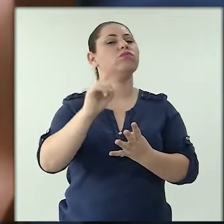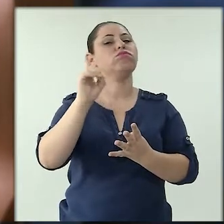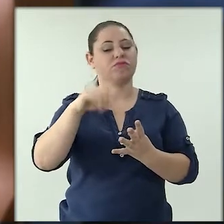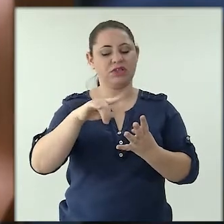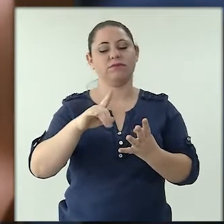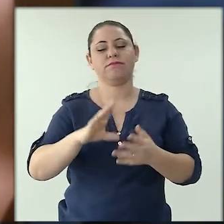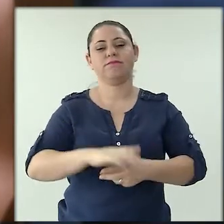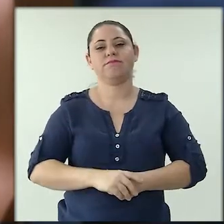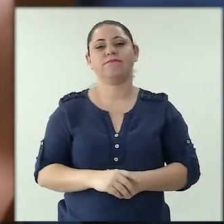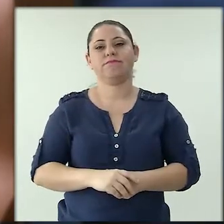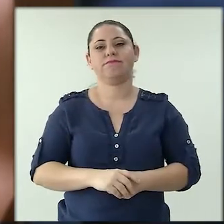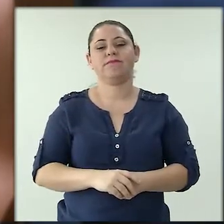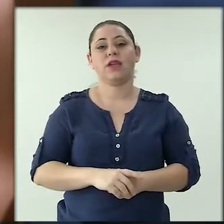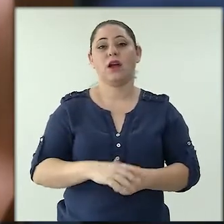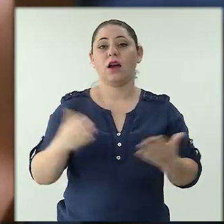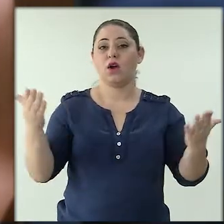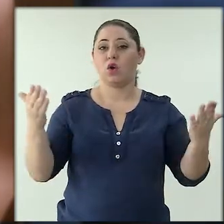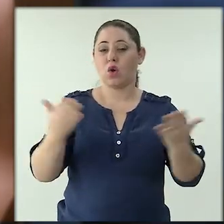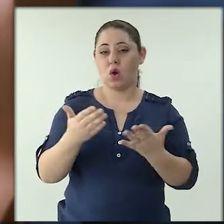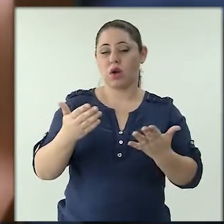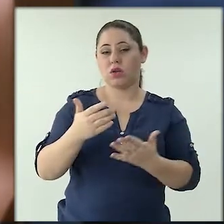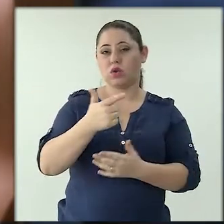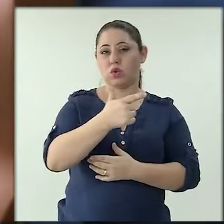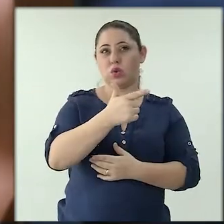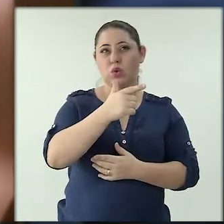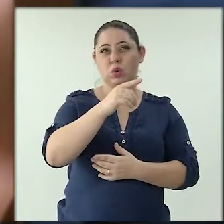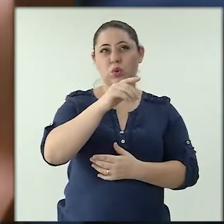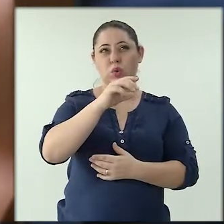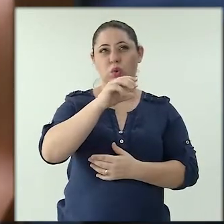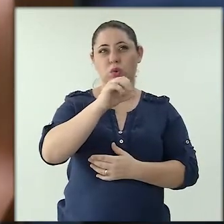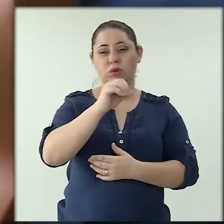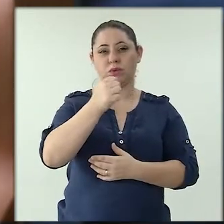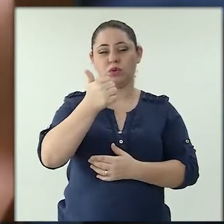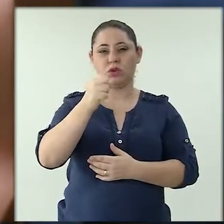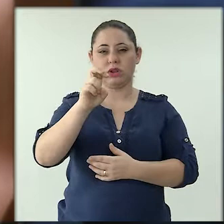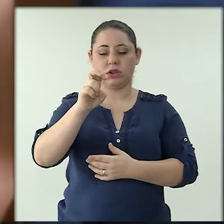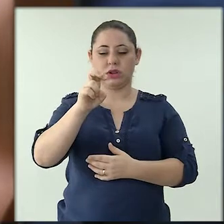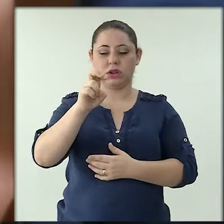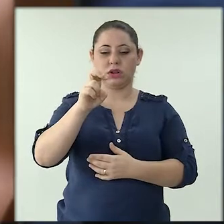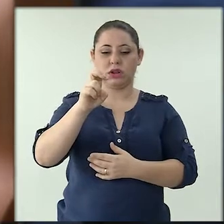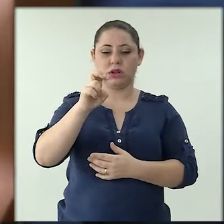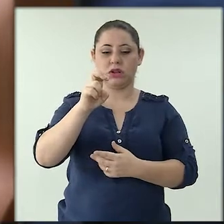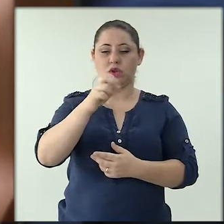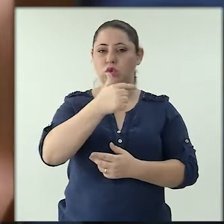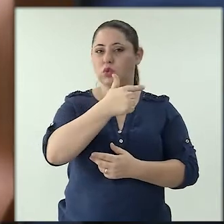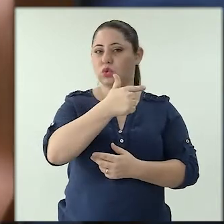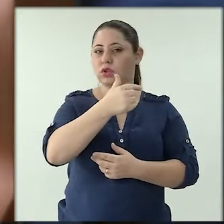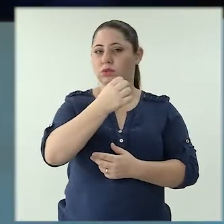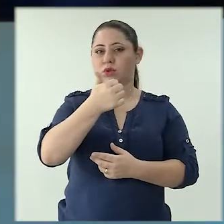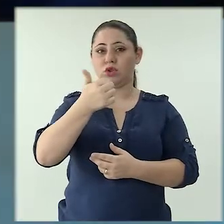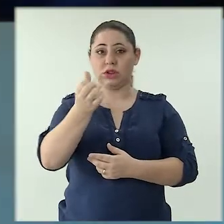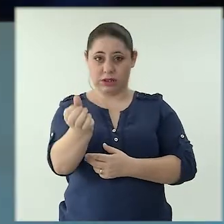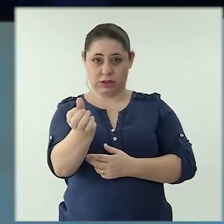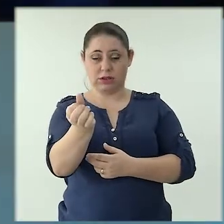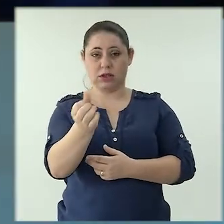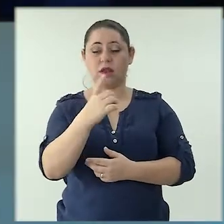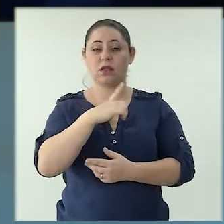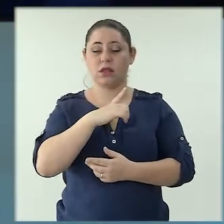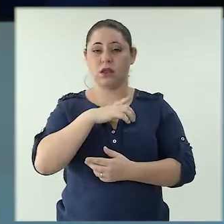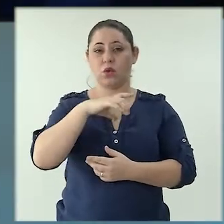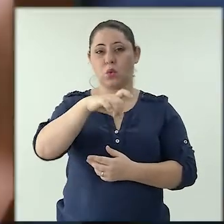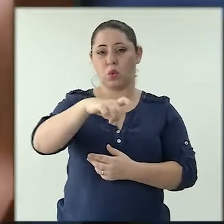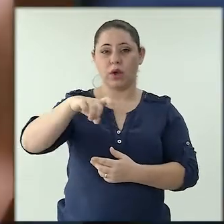Familiar, exatamente. E agora, desde 2015, né, ou 2016, quando passou a entrar em vigor o CPC, a gente tem